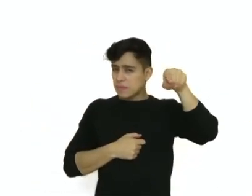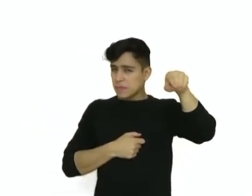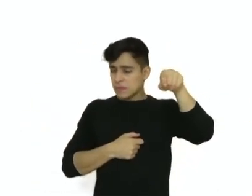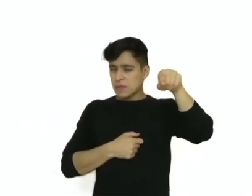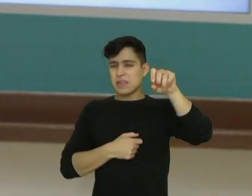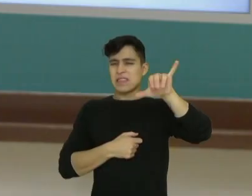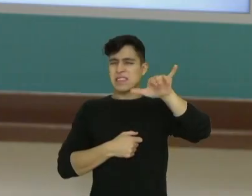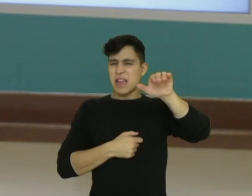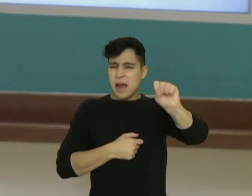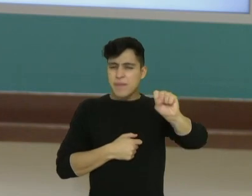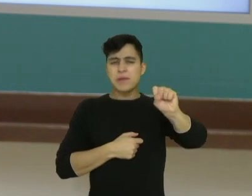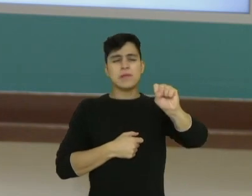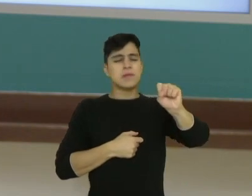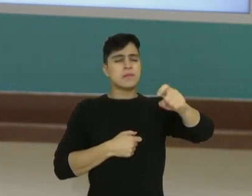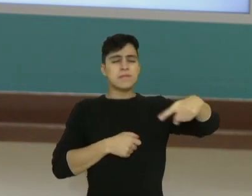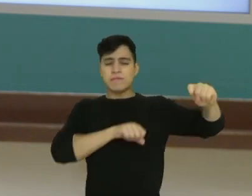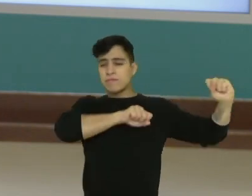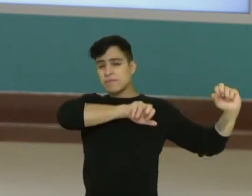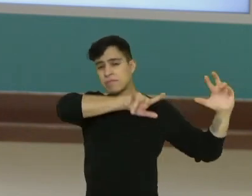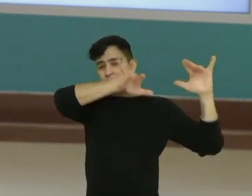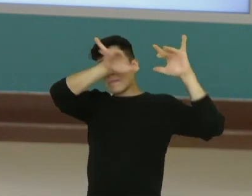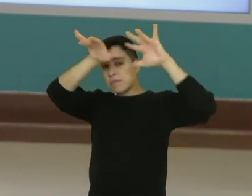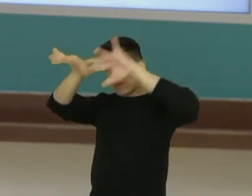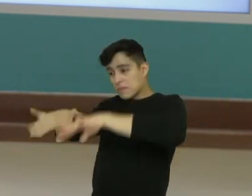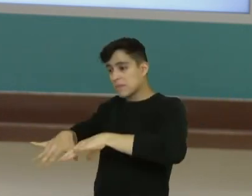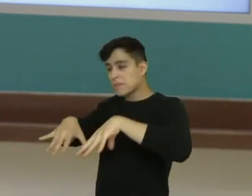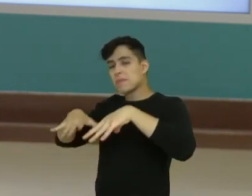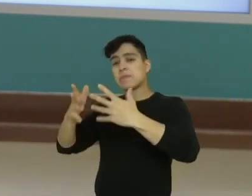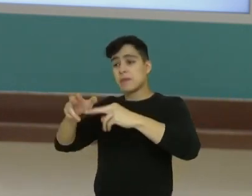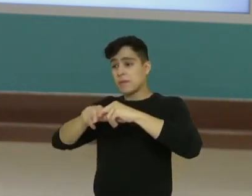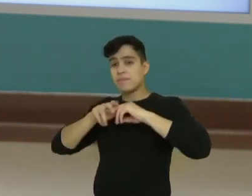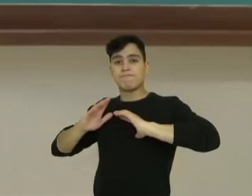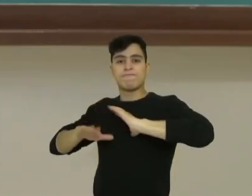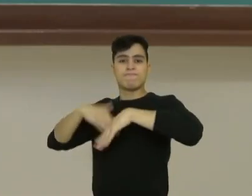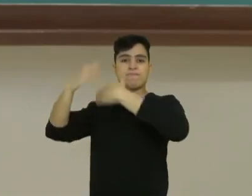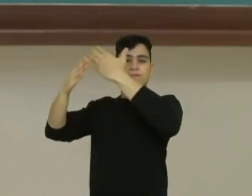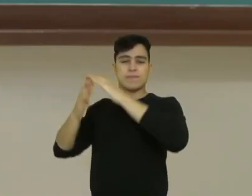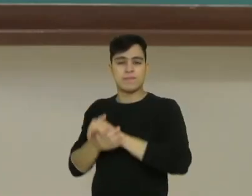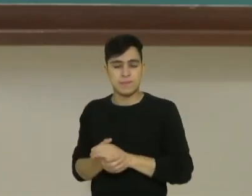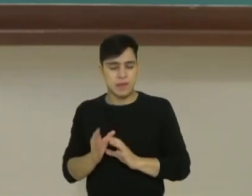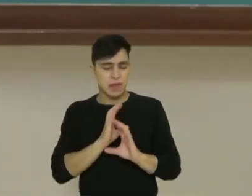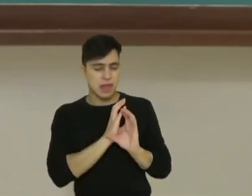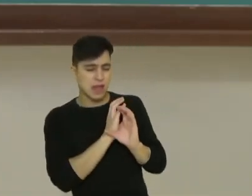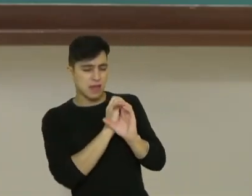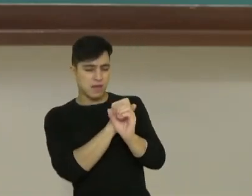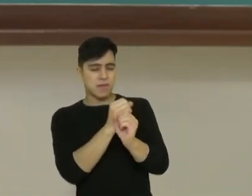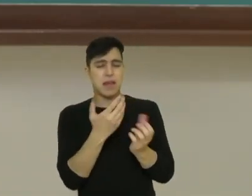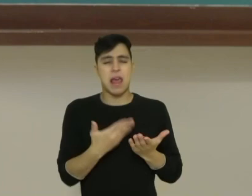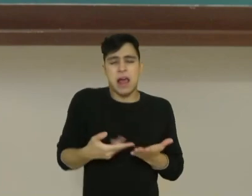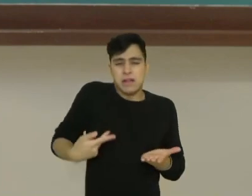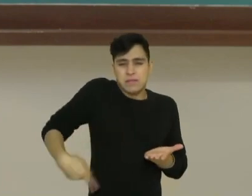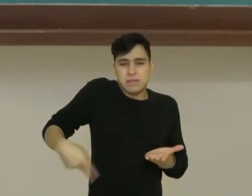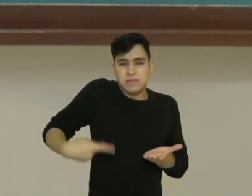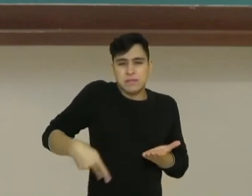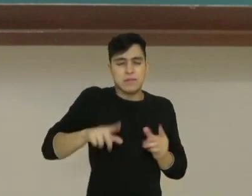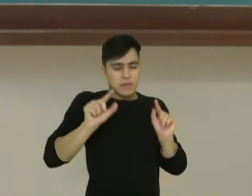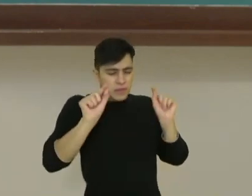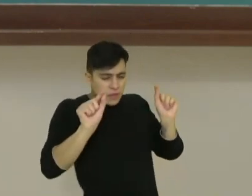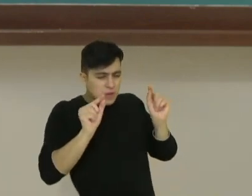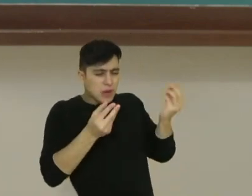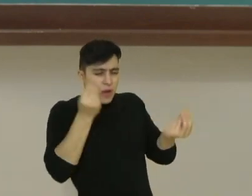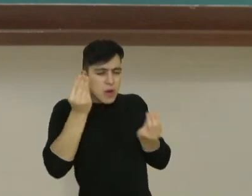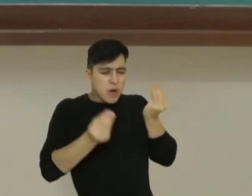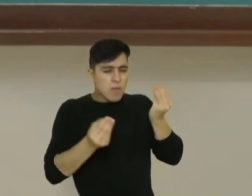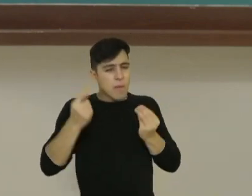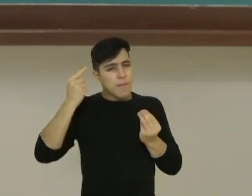tradições gregas e romanas, né? Então vamos retomar. Nessa aula de hoje nós falamos sobre o surgimento do pensamento